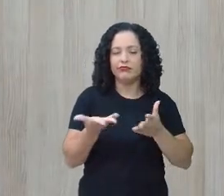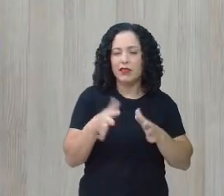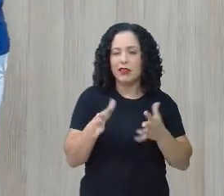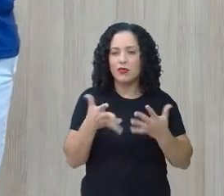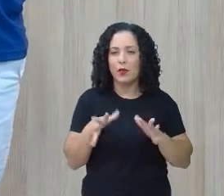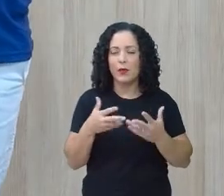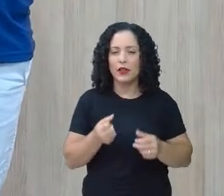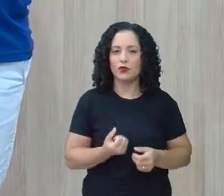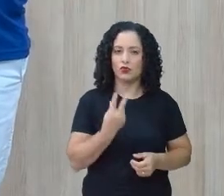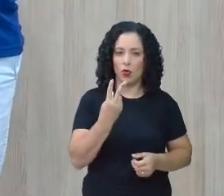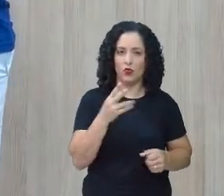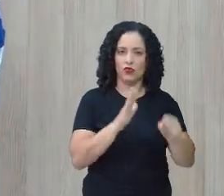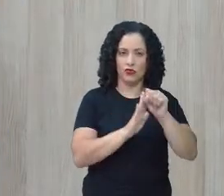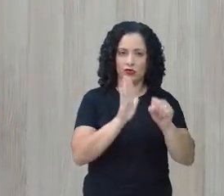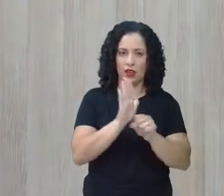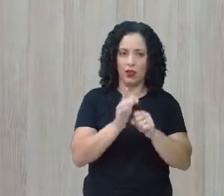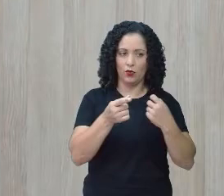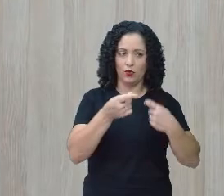séculos aproximadamente,